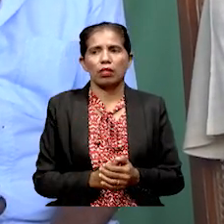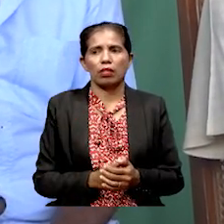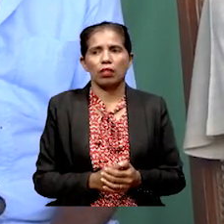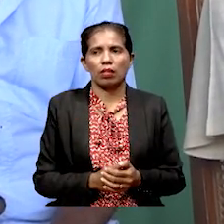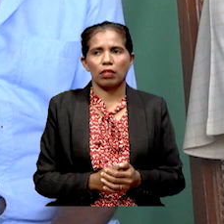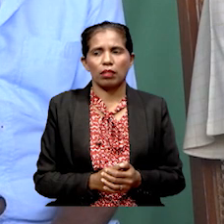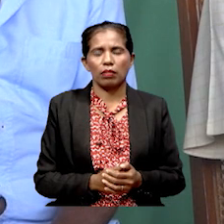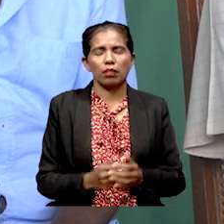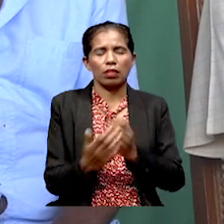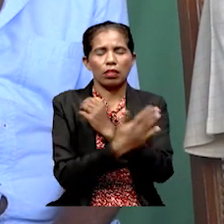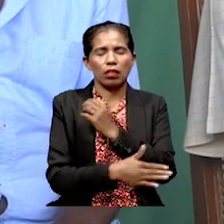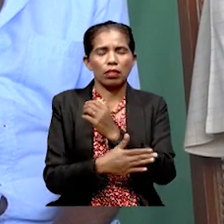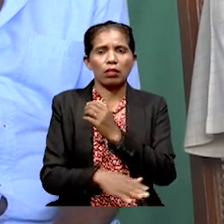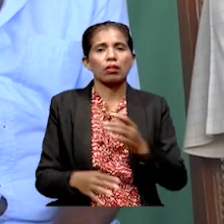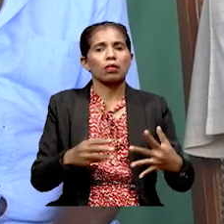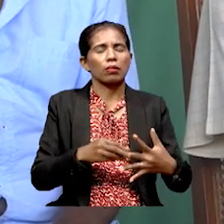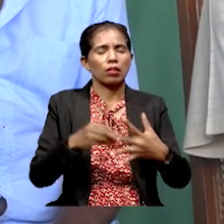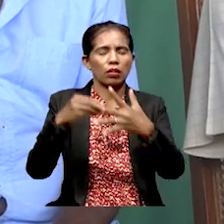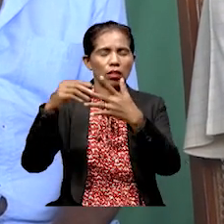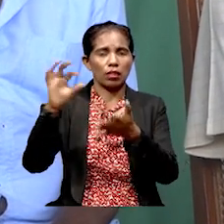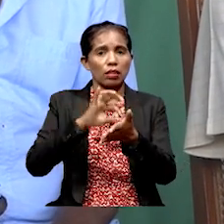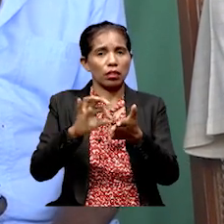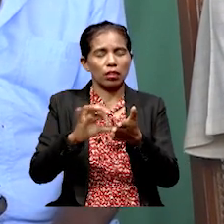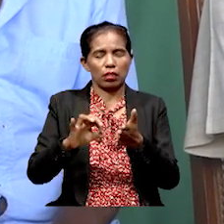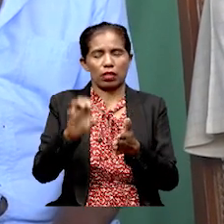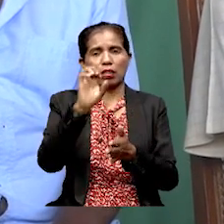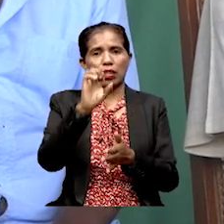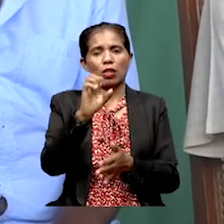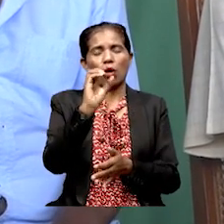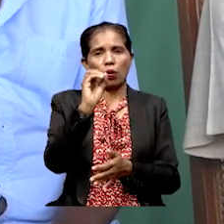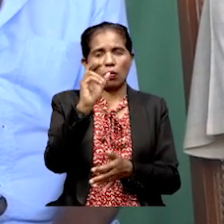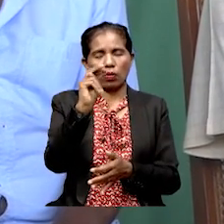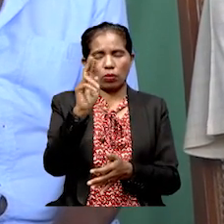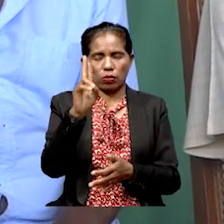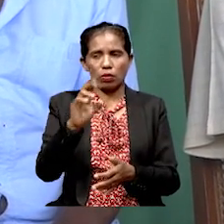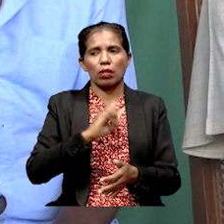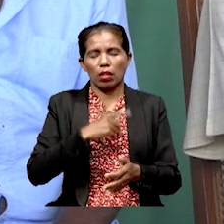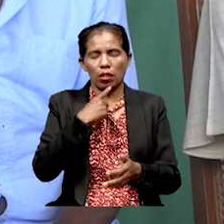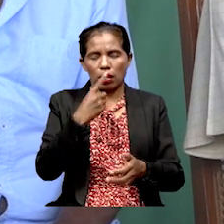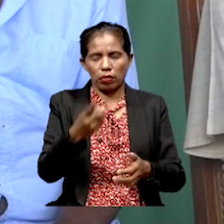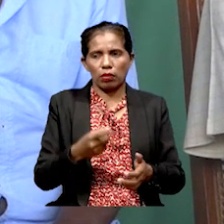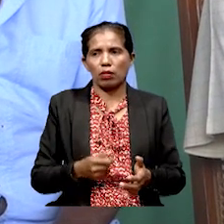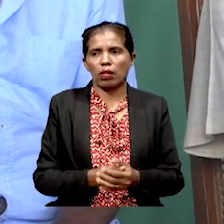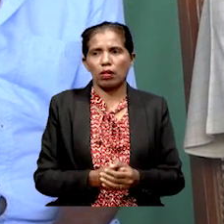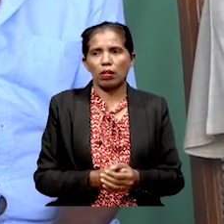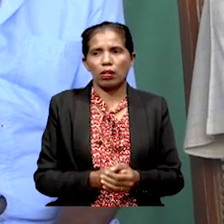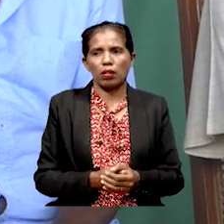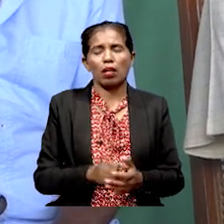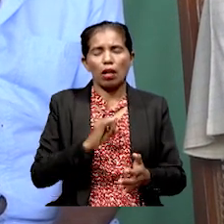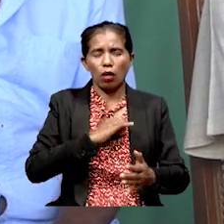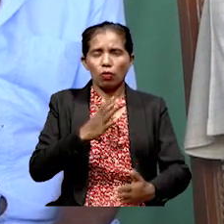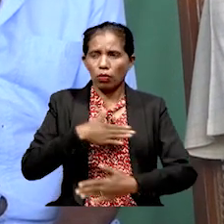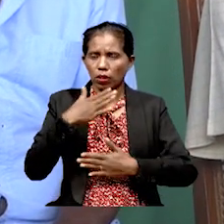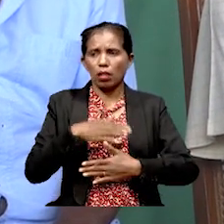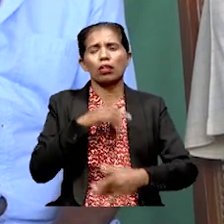Especial Secretário-Geral da Economia, você nem tudo, nem marcar, ou em RTMD, RTMD, ao contigo de Deus, lá o